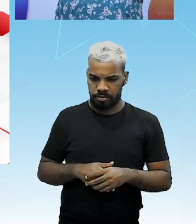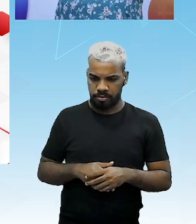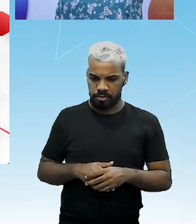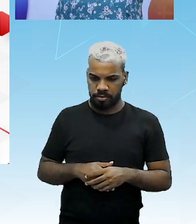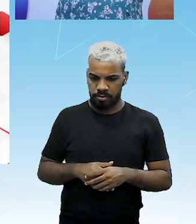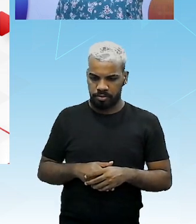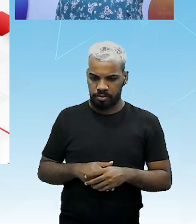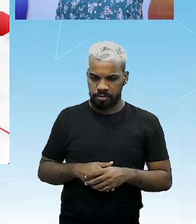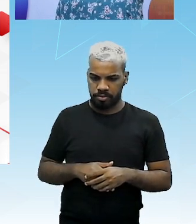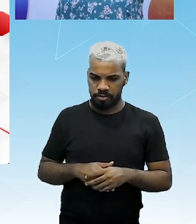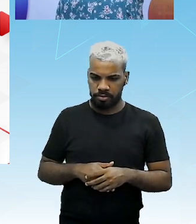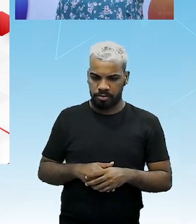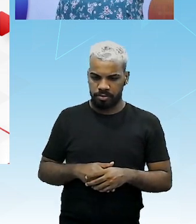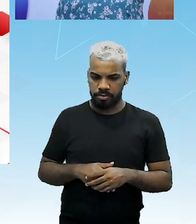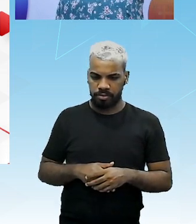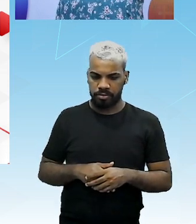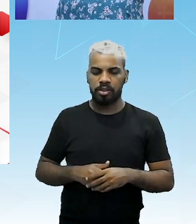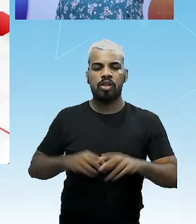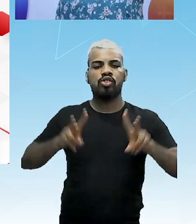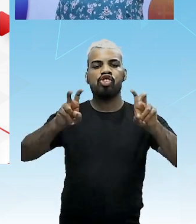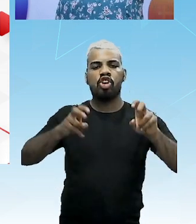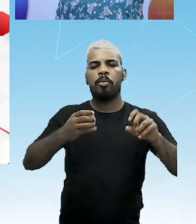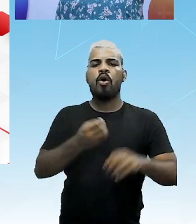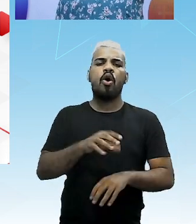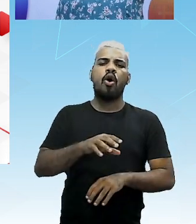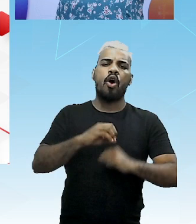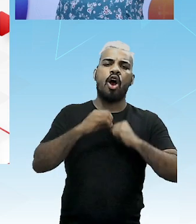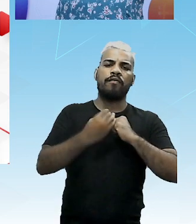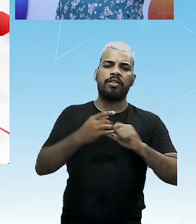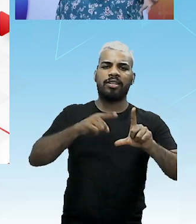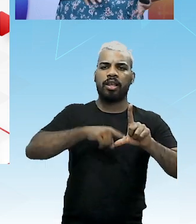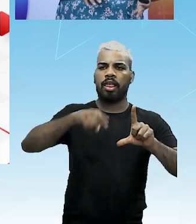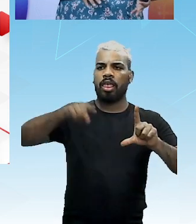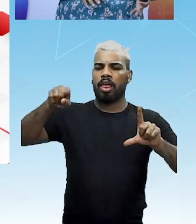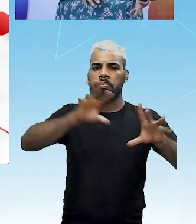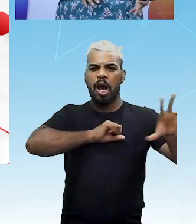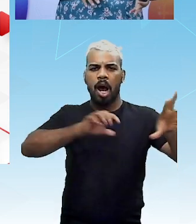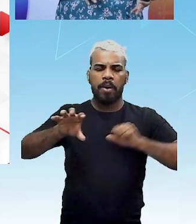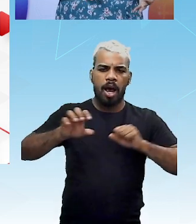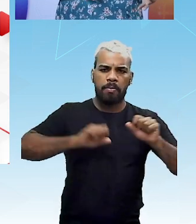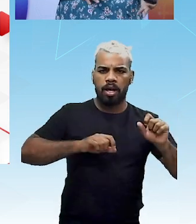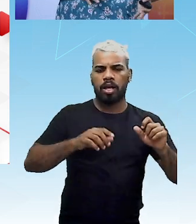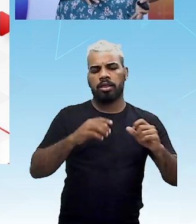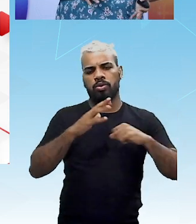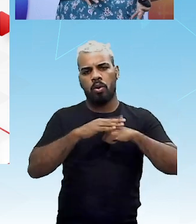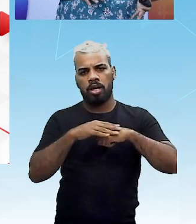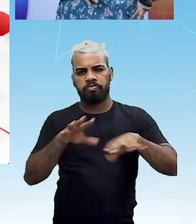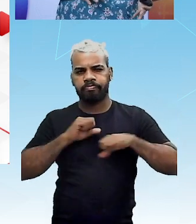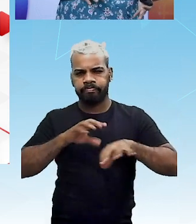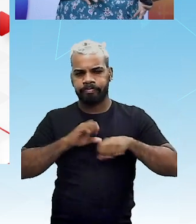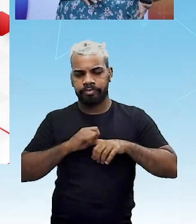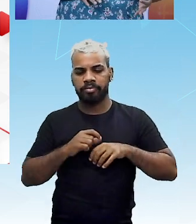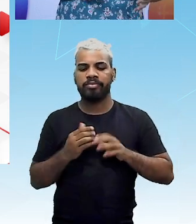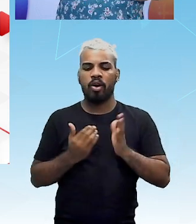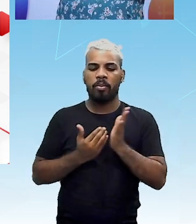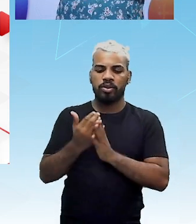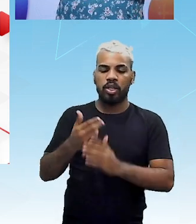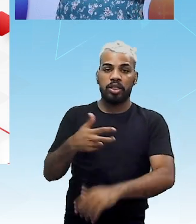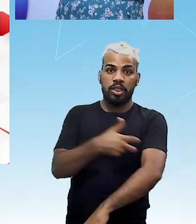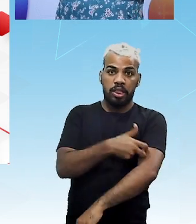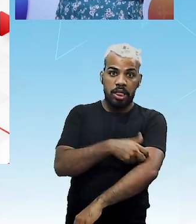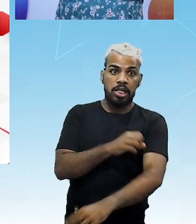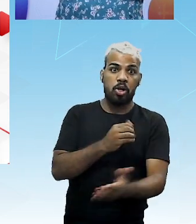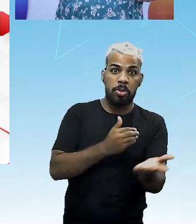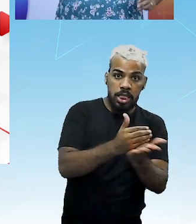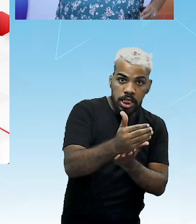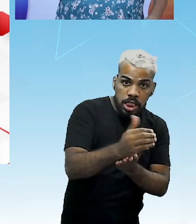Então, os números da COVID-19, se a vacinação começar em janeiro, só vai